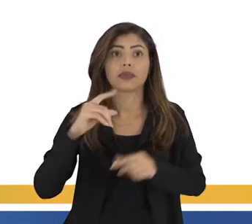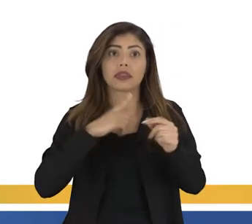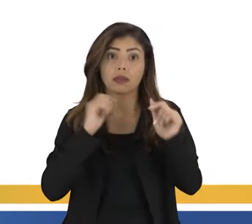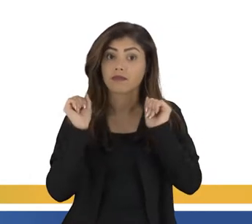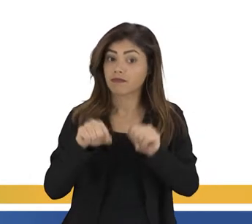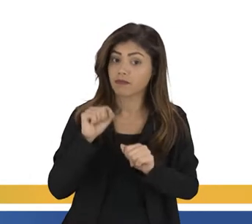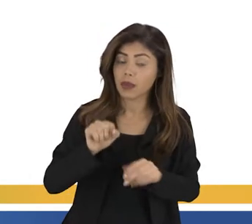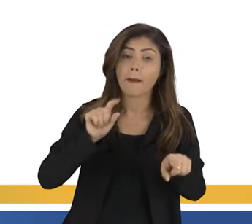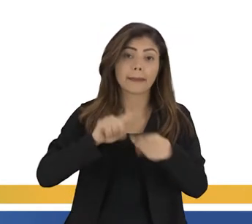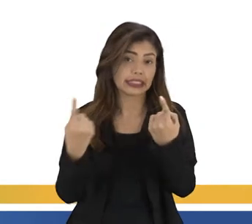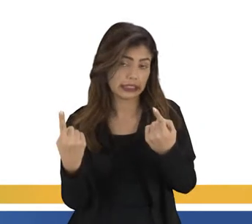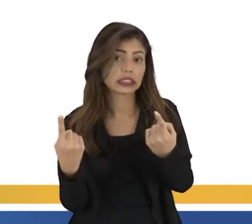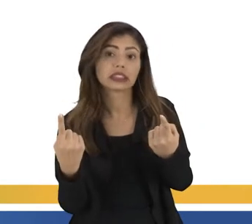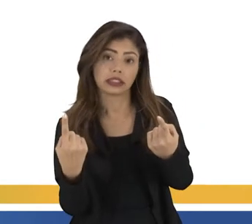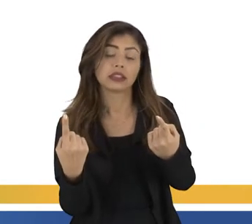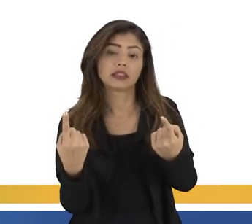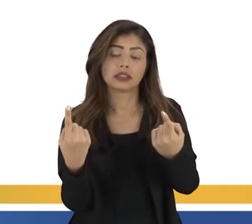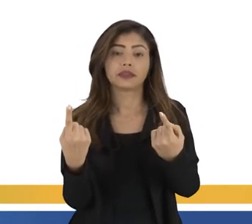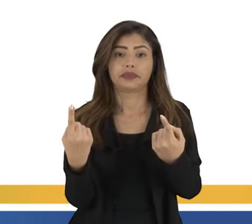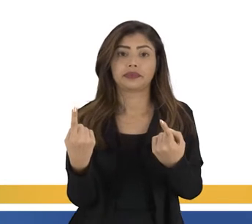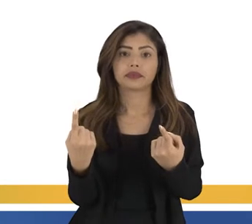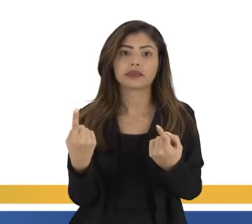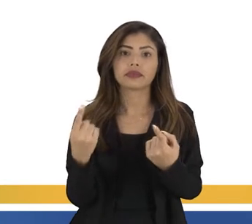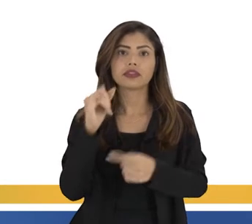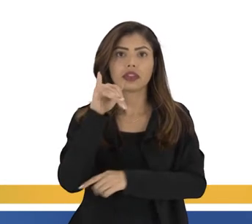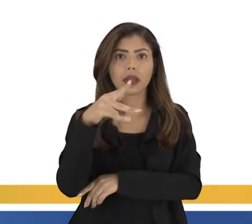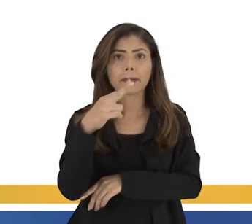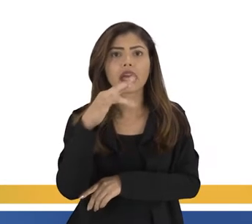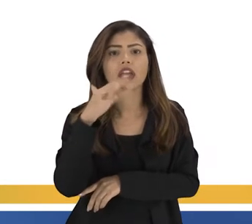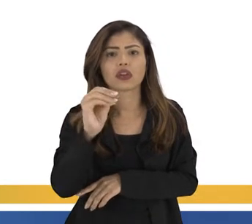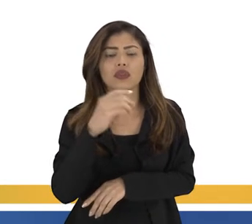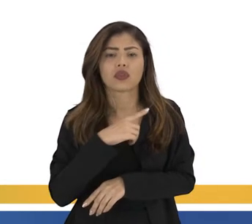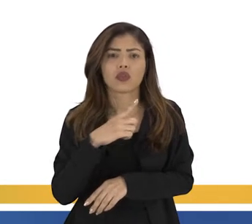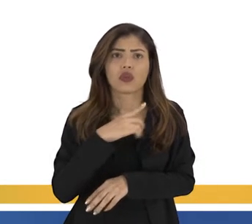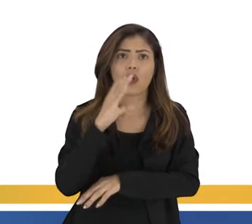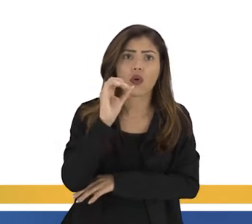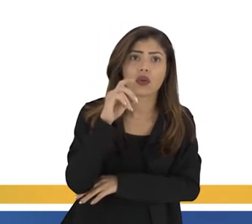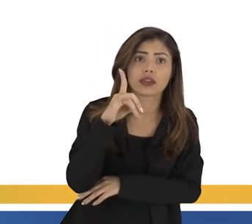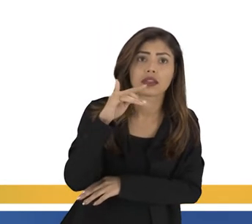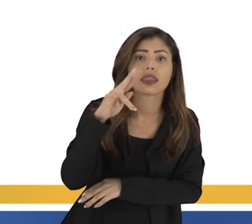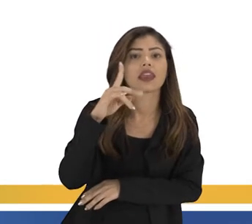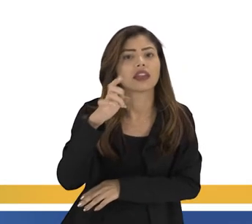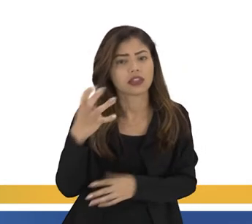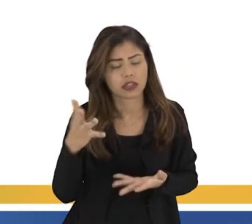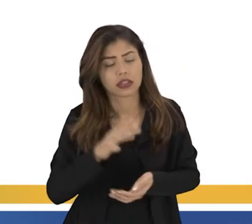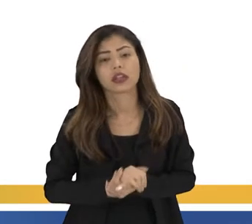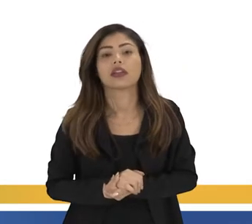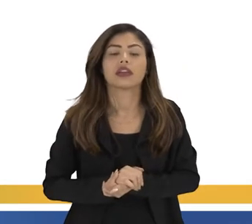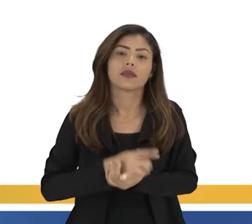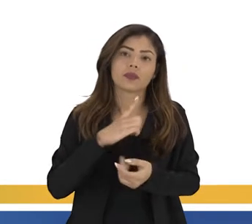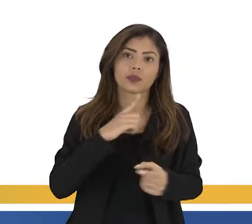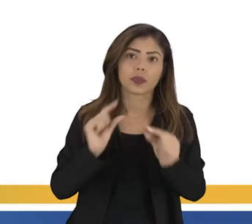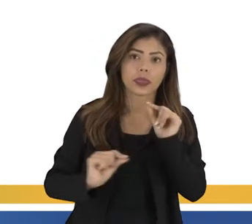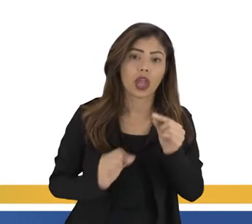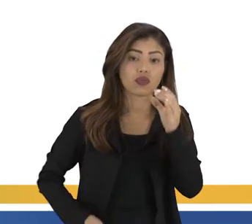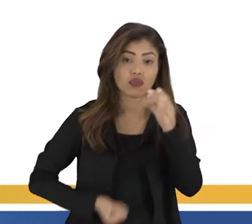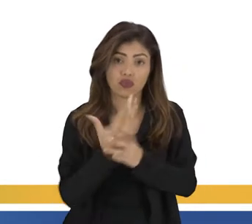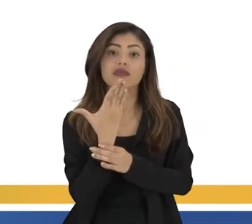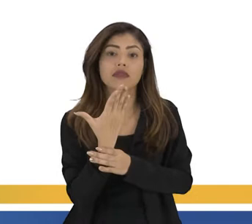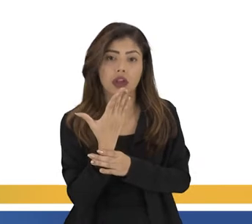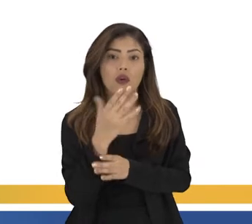uma ruralização mas a no império romano do ocidente tá então